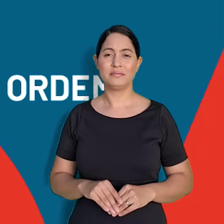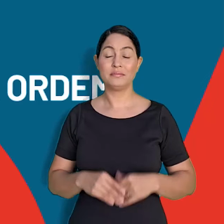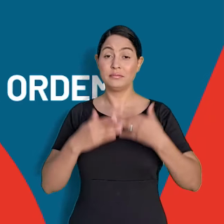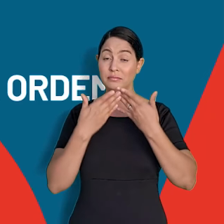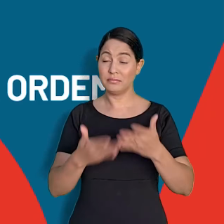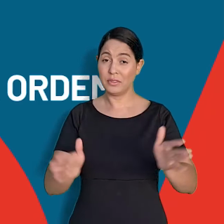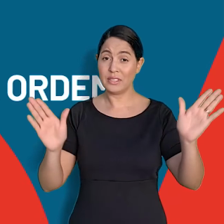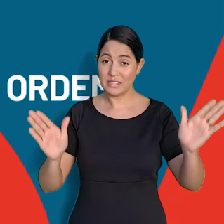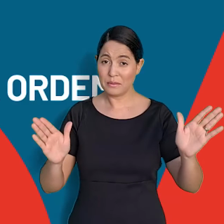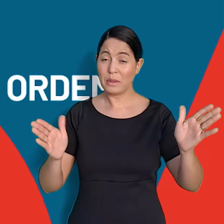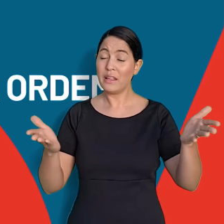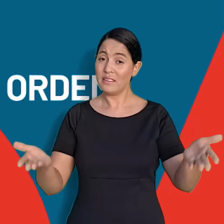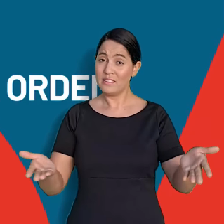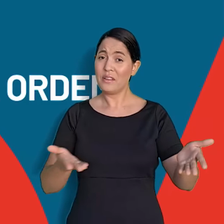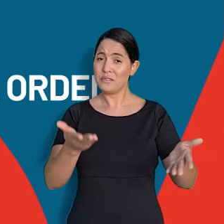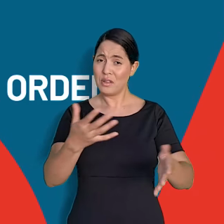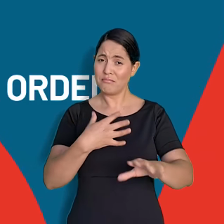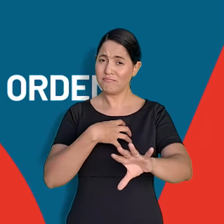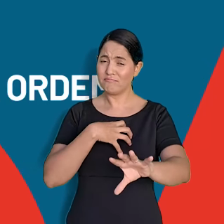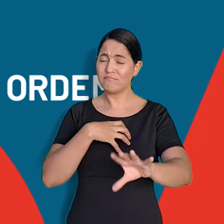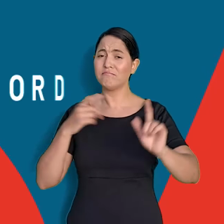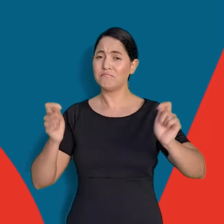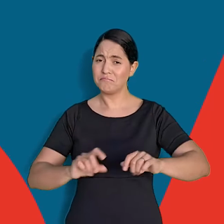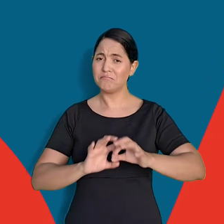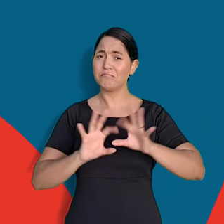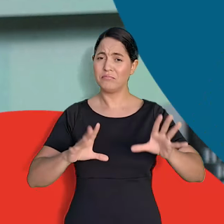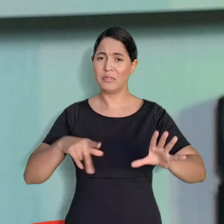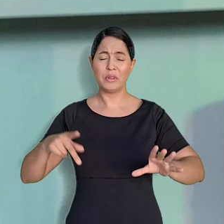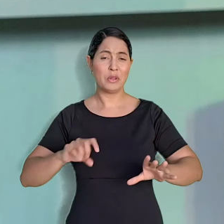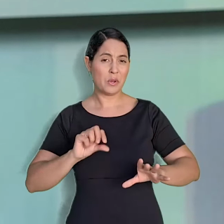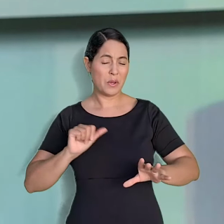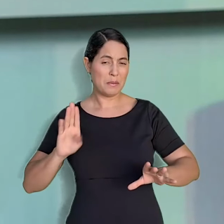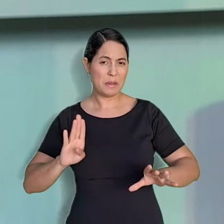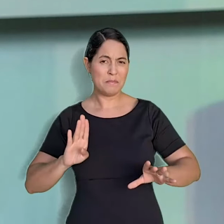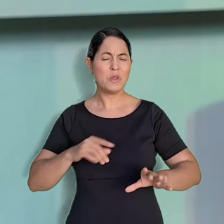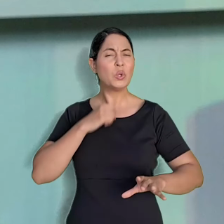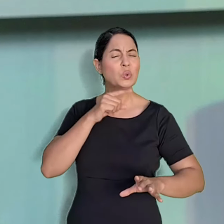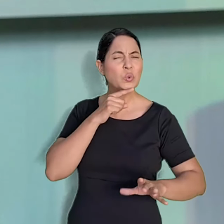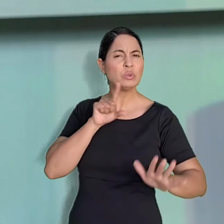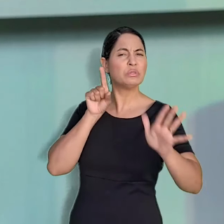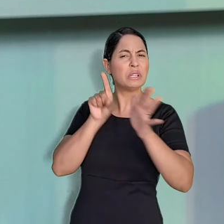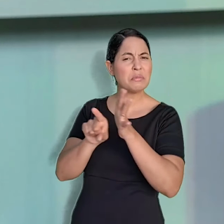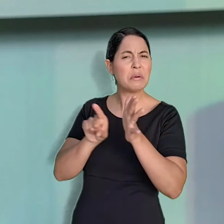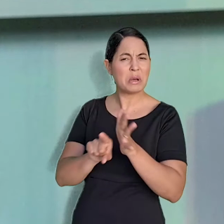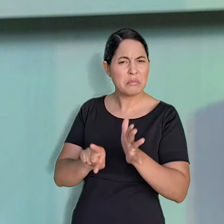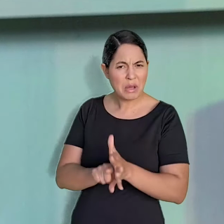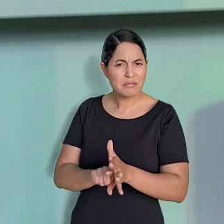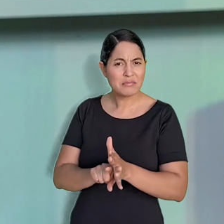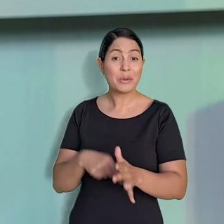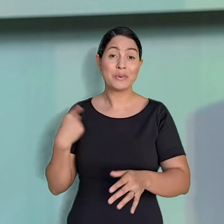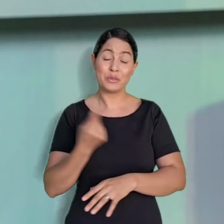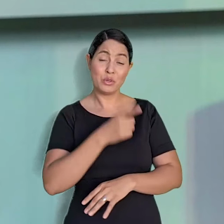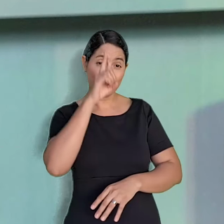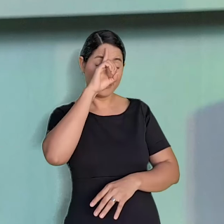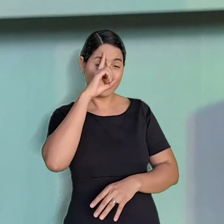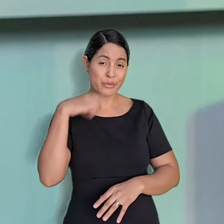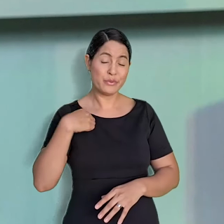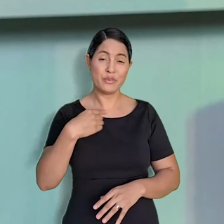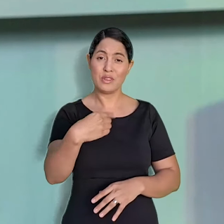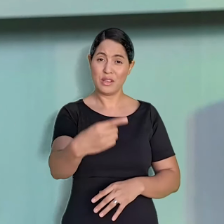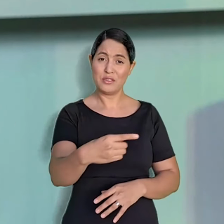O quadro Portas Abertas é o seu canal direto com a OAB. O espaço para tirar dúvidas com quem faz o dia a dia